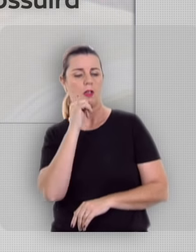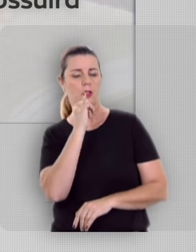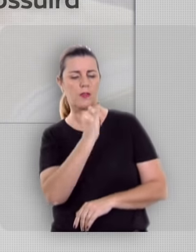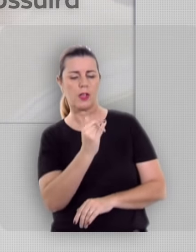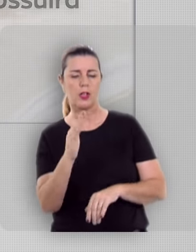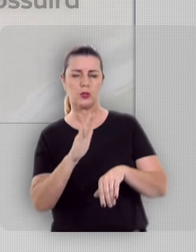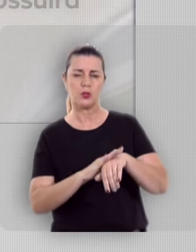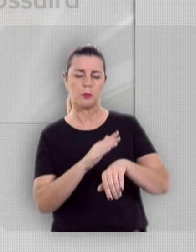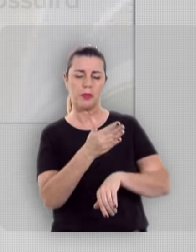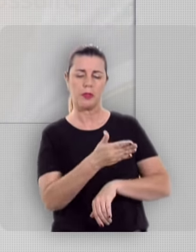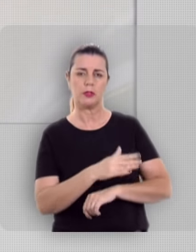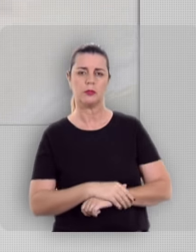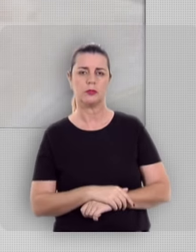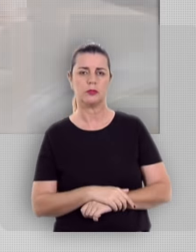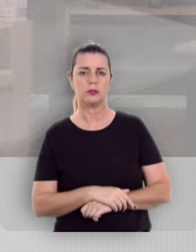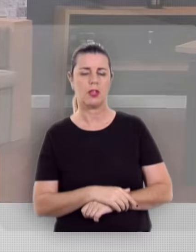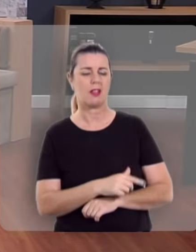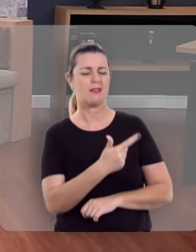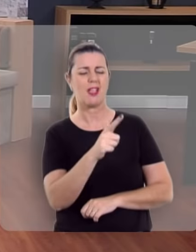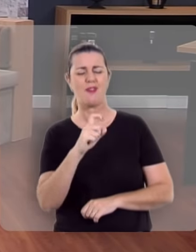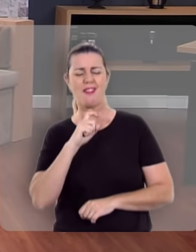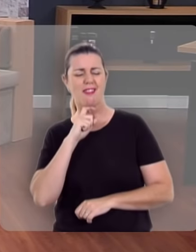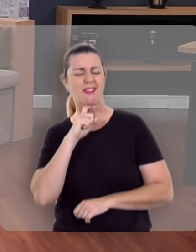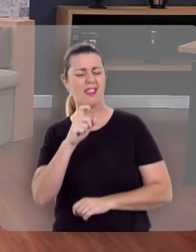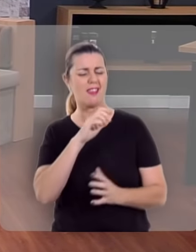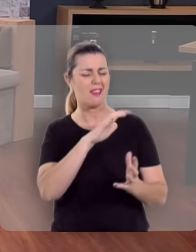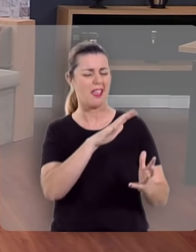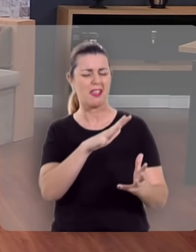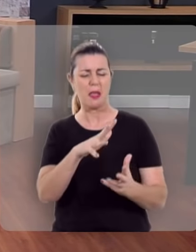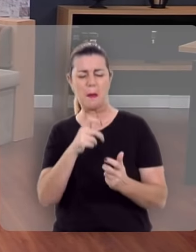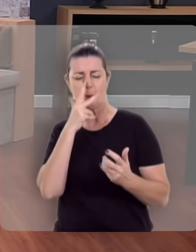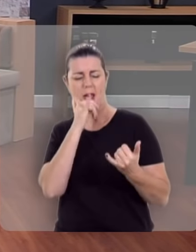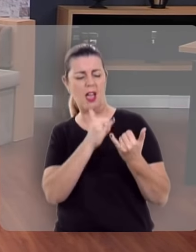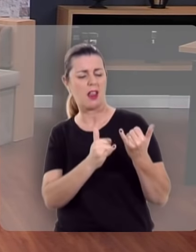antes possuíra. O livro de Jó